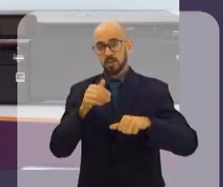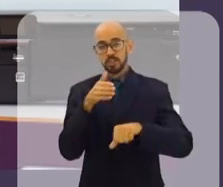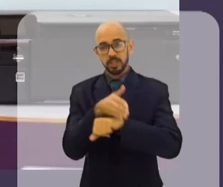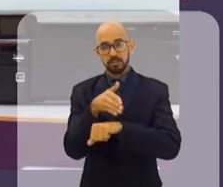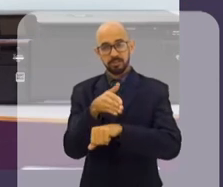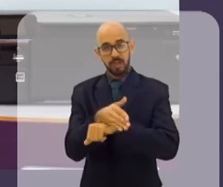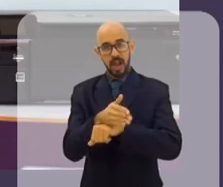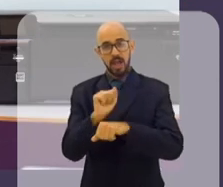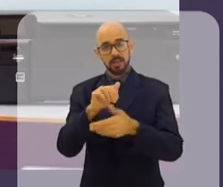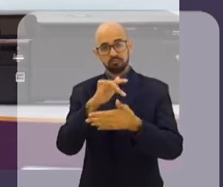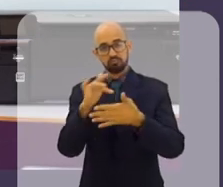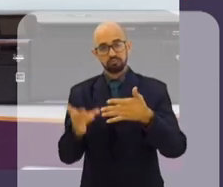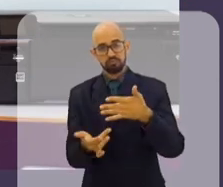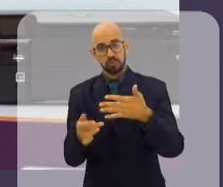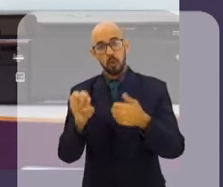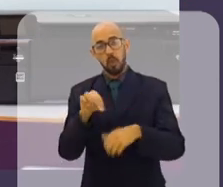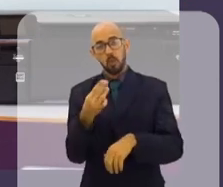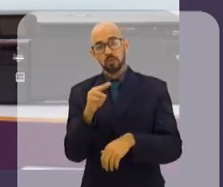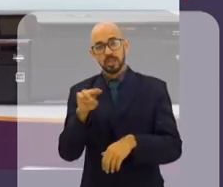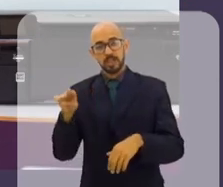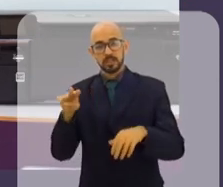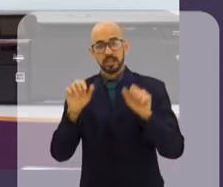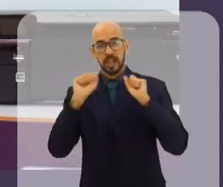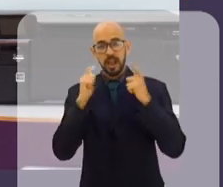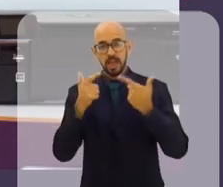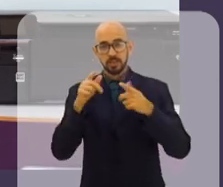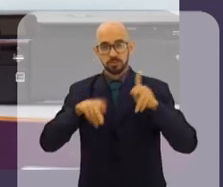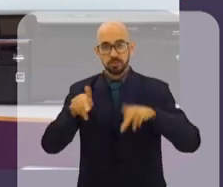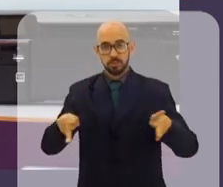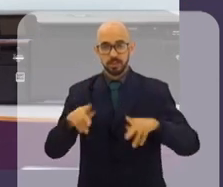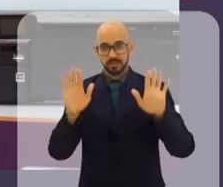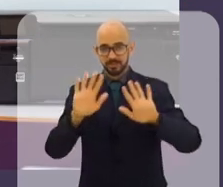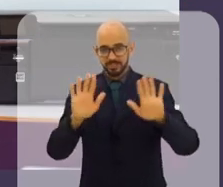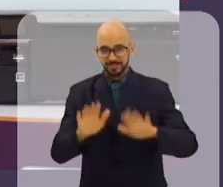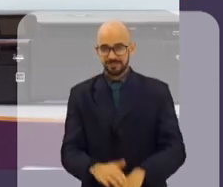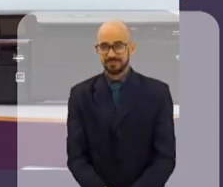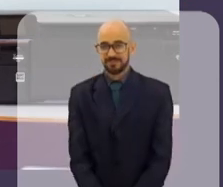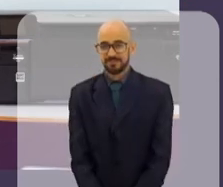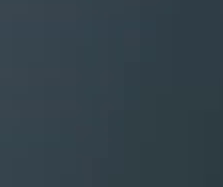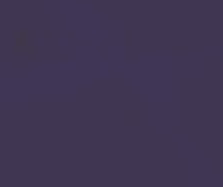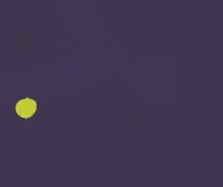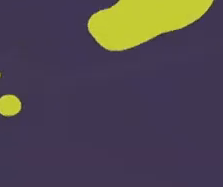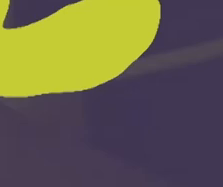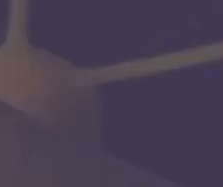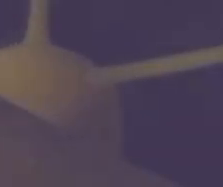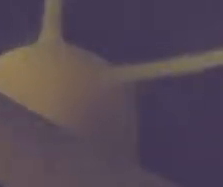o nosso site ou então o nosso canal no YouTube, TV Alerj, o canal do povo. Até a próxima.